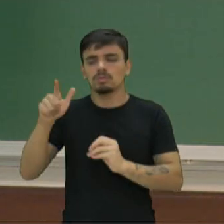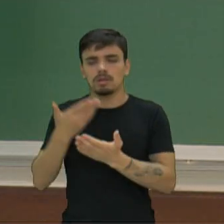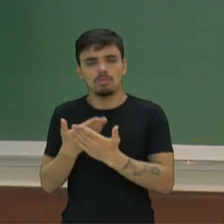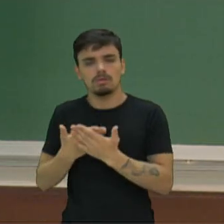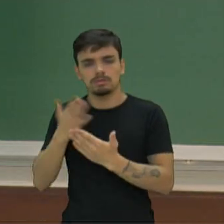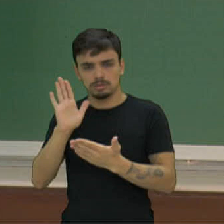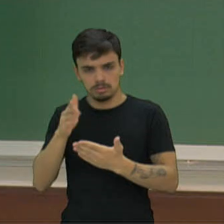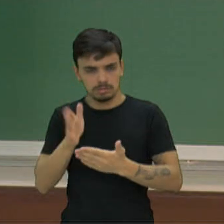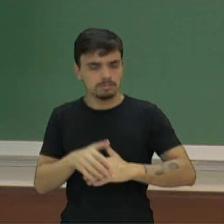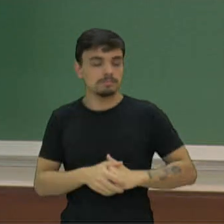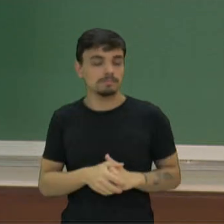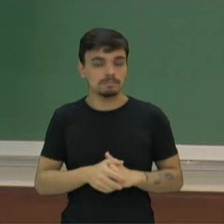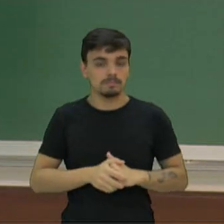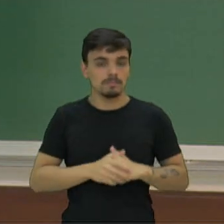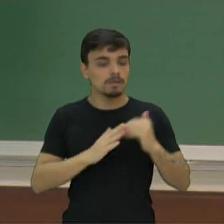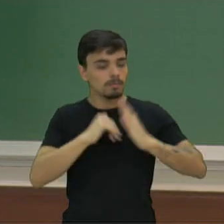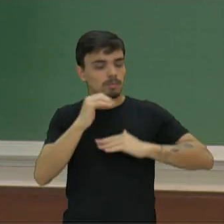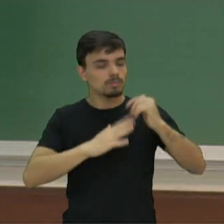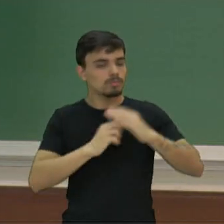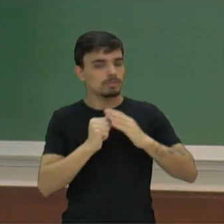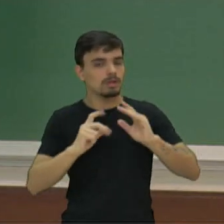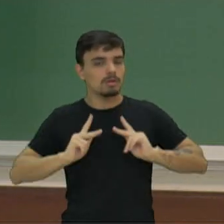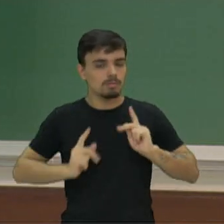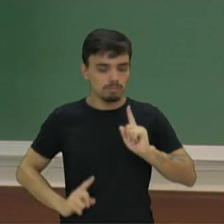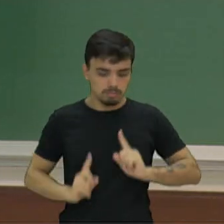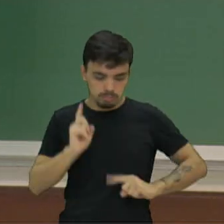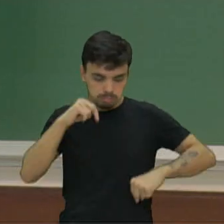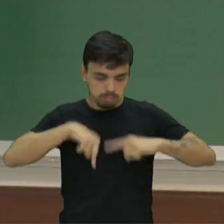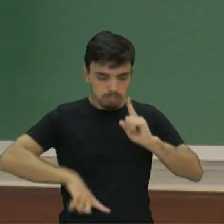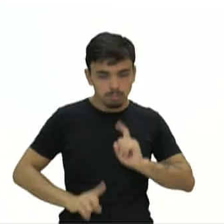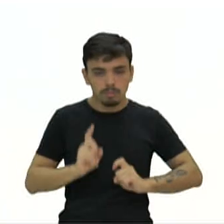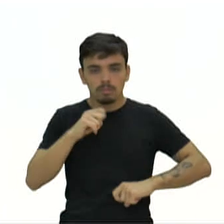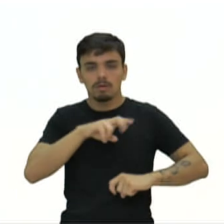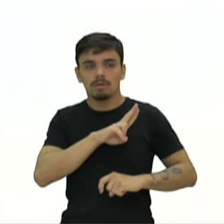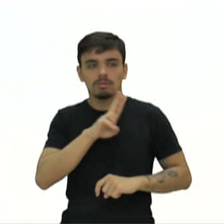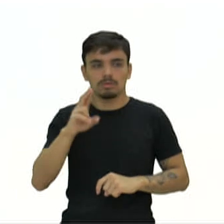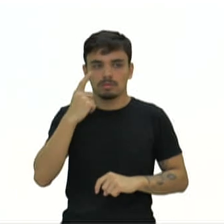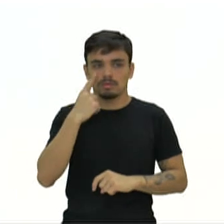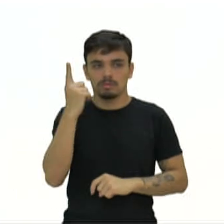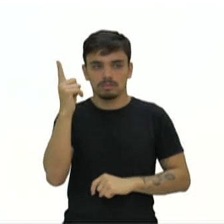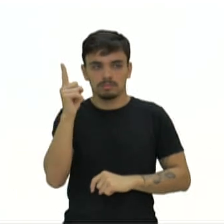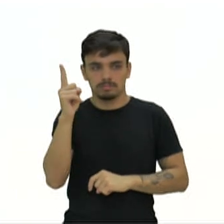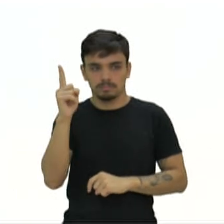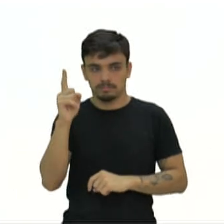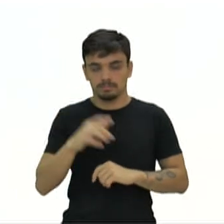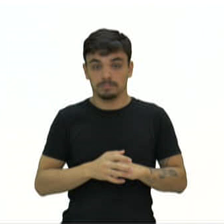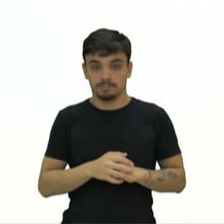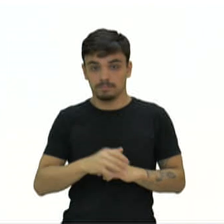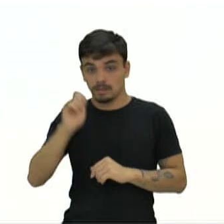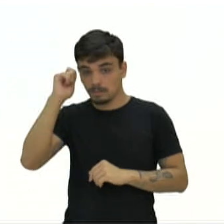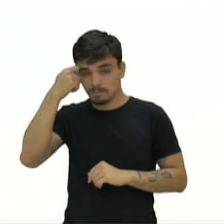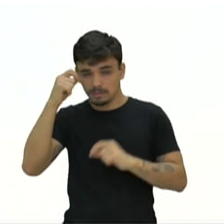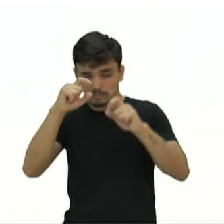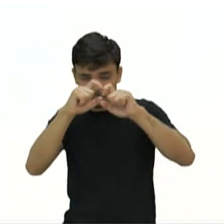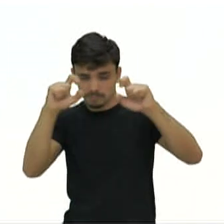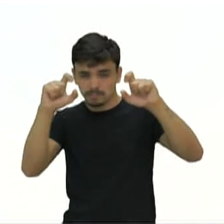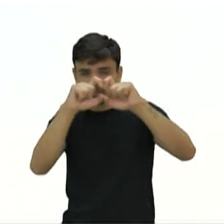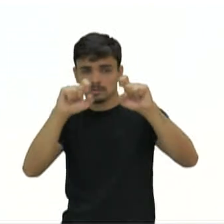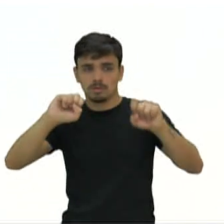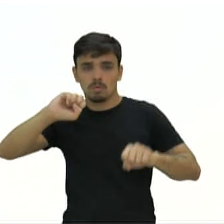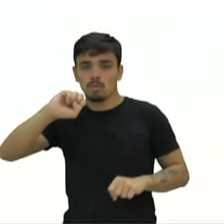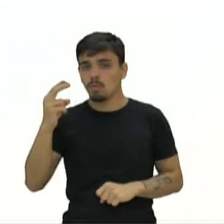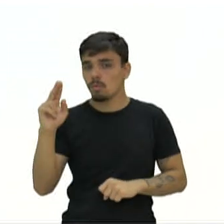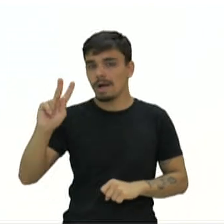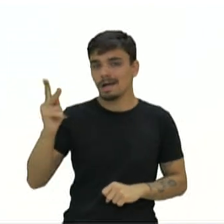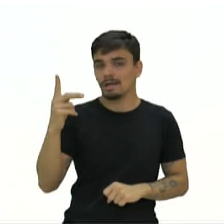aula, ele vai produzir um hormônio placentário chamado gonadotrofina coriônica humana, ou o hormônio chamado